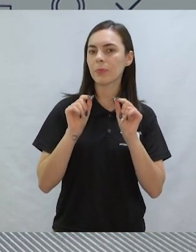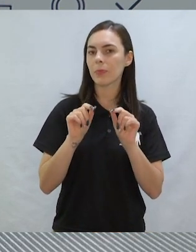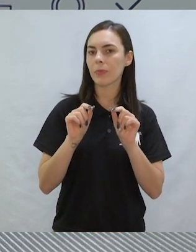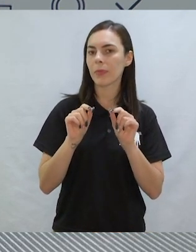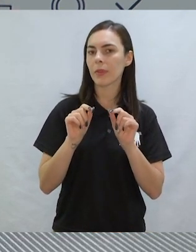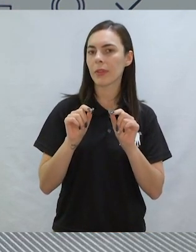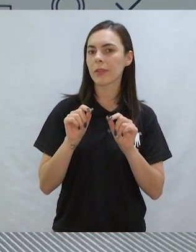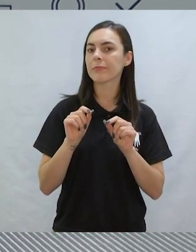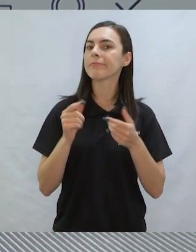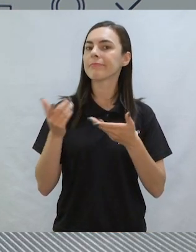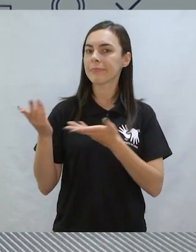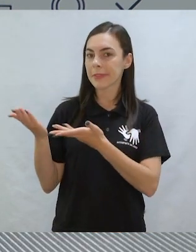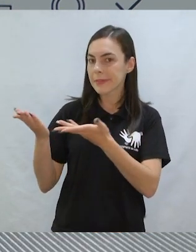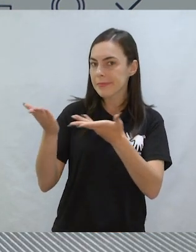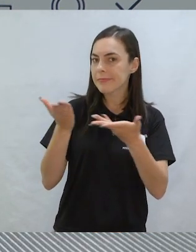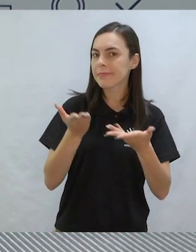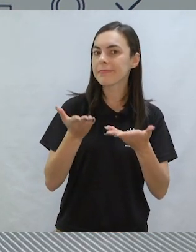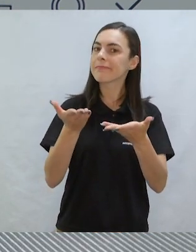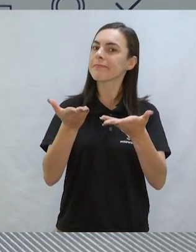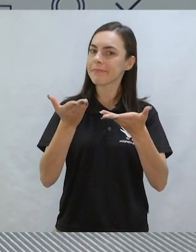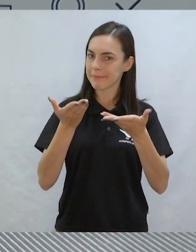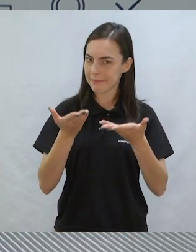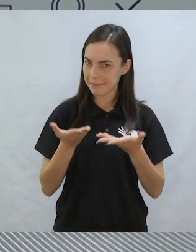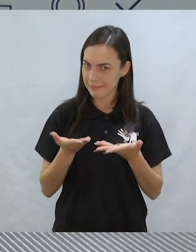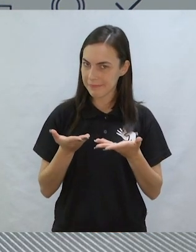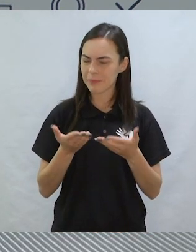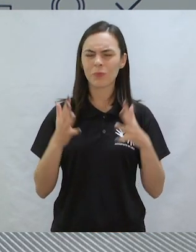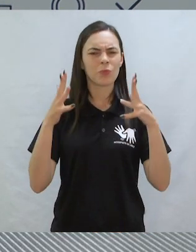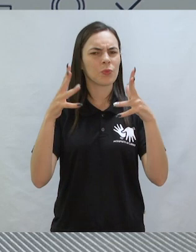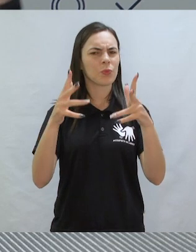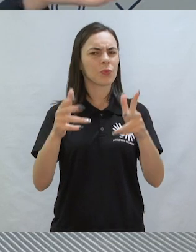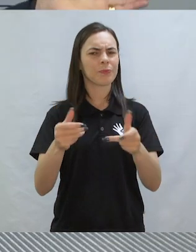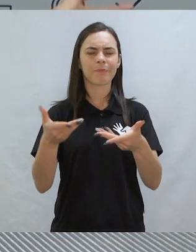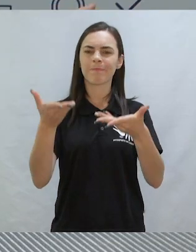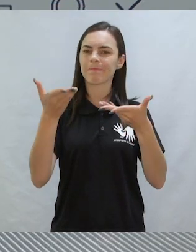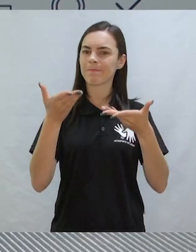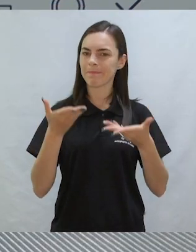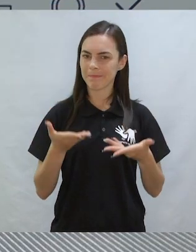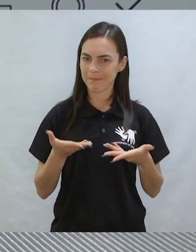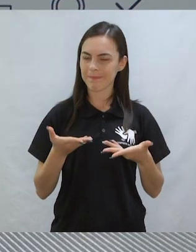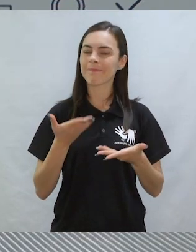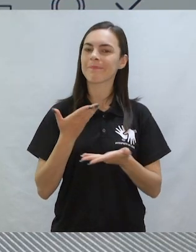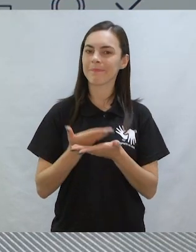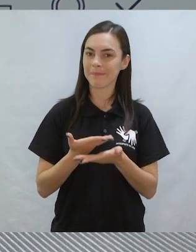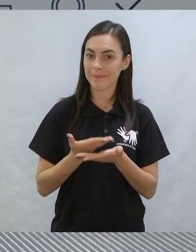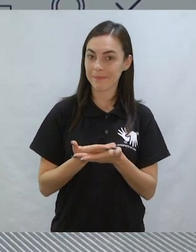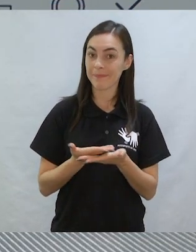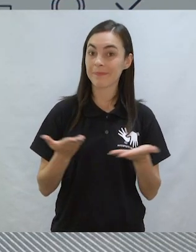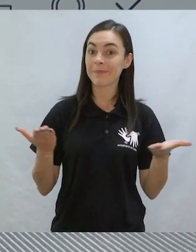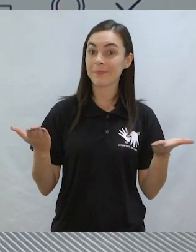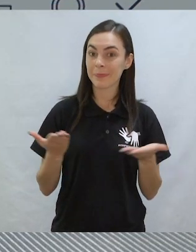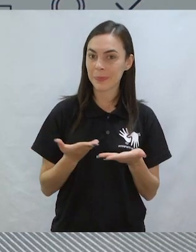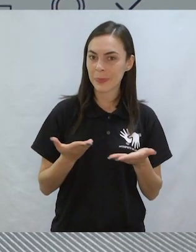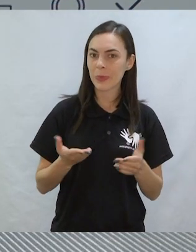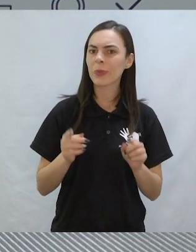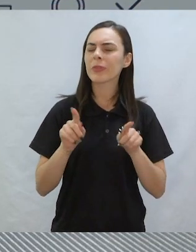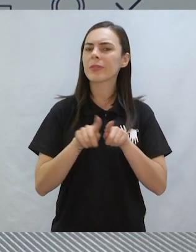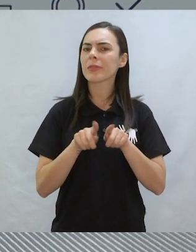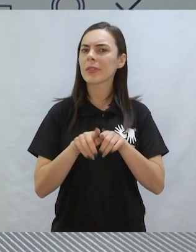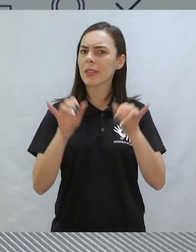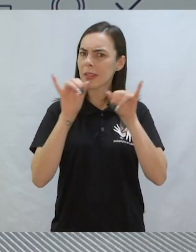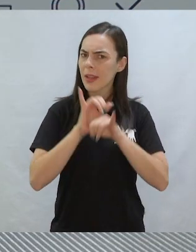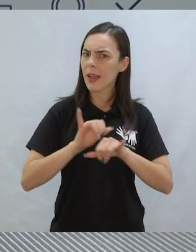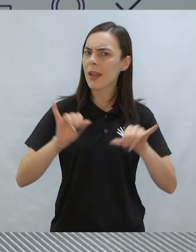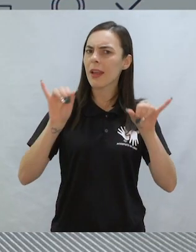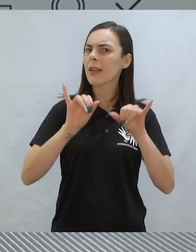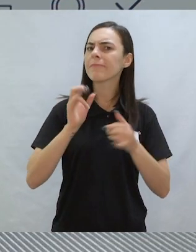também para dizer o quê? Sejam bem-vindos. Então, sejam todos muito bem-vindos e